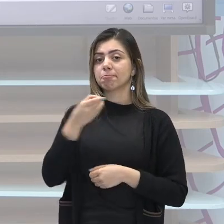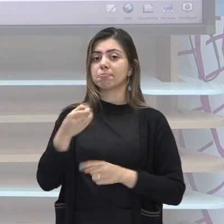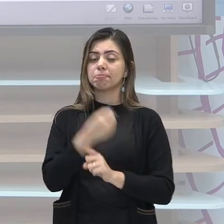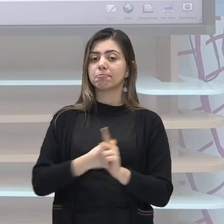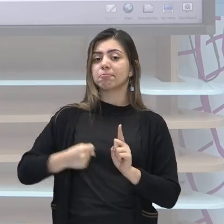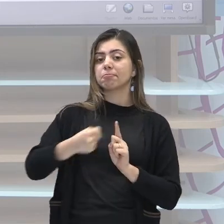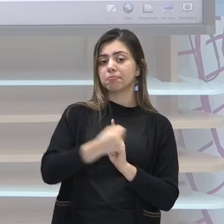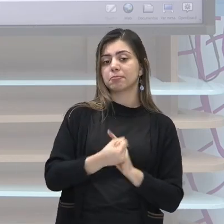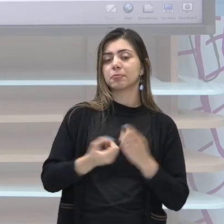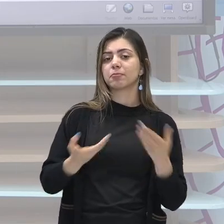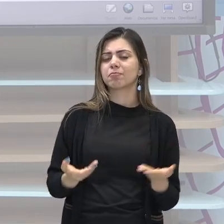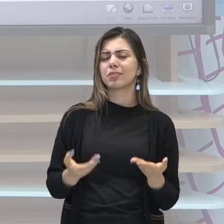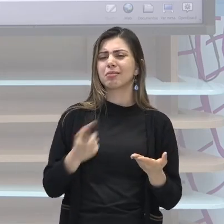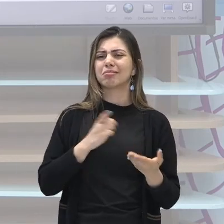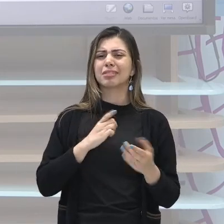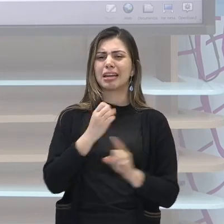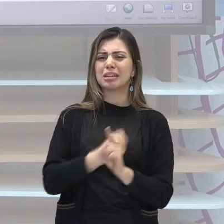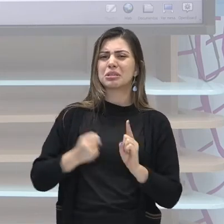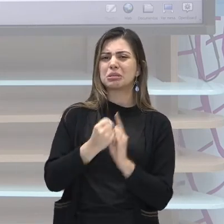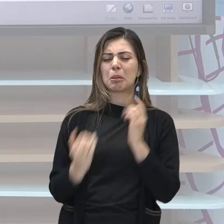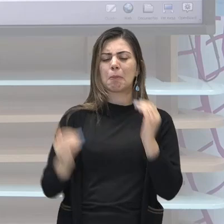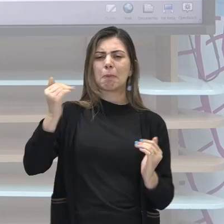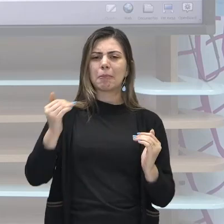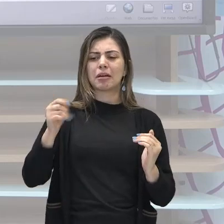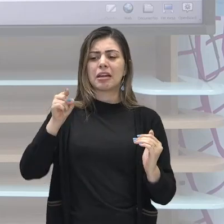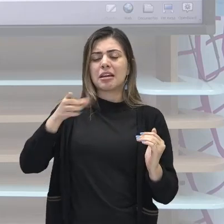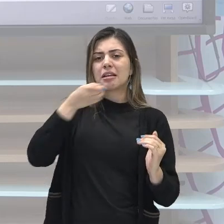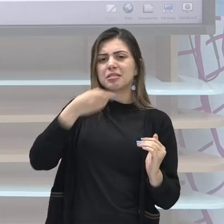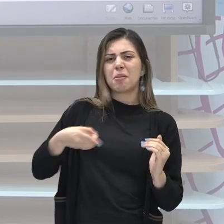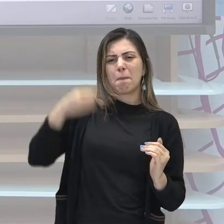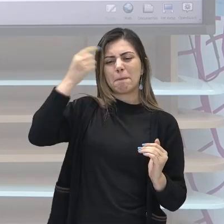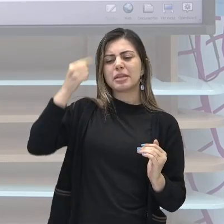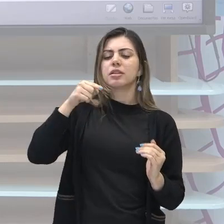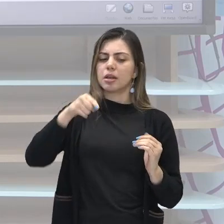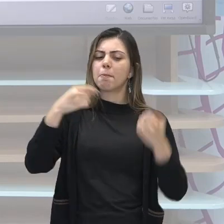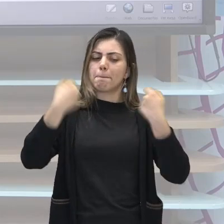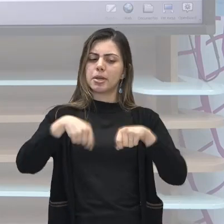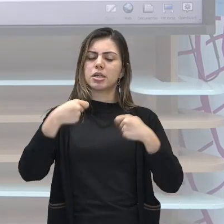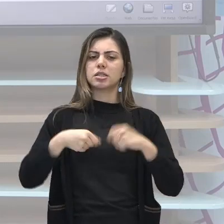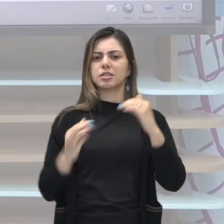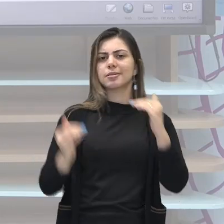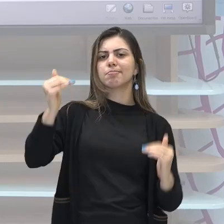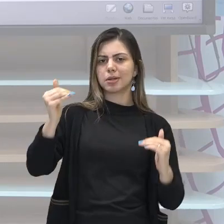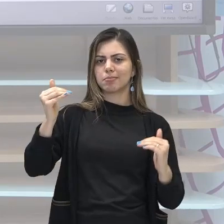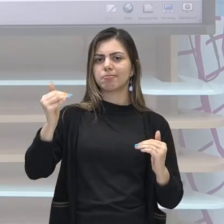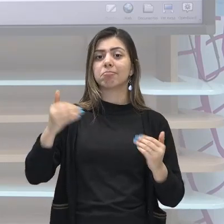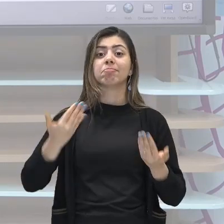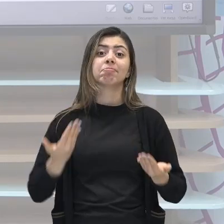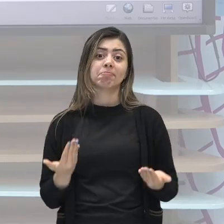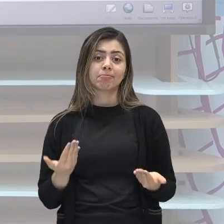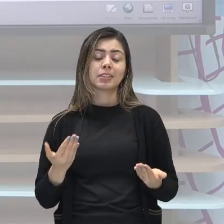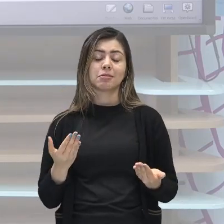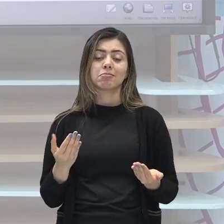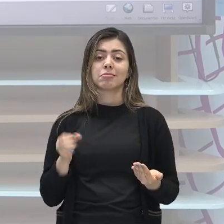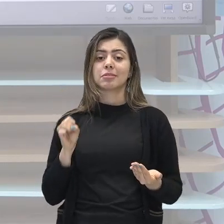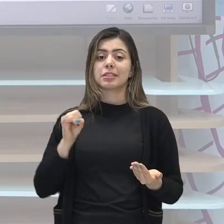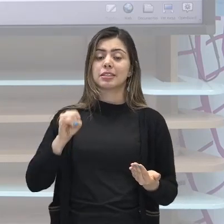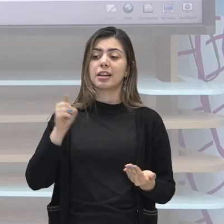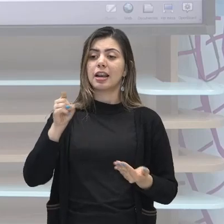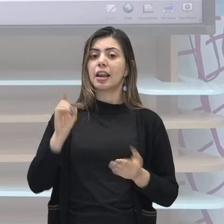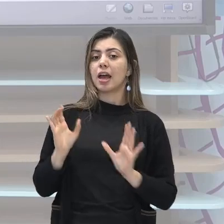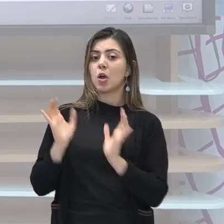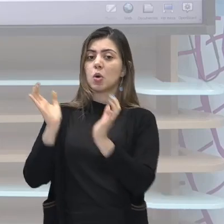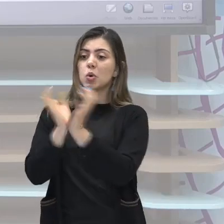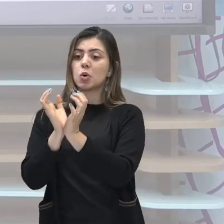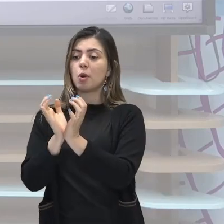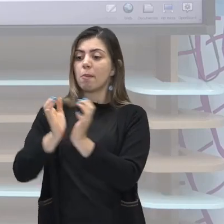social, essa desigualdade ela precisa existir. Então, para alguém estar farto, alguém